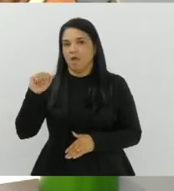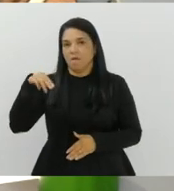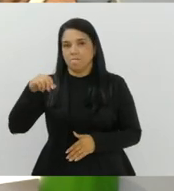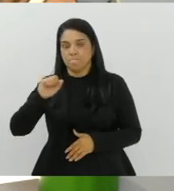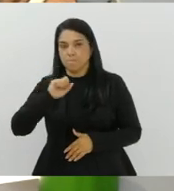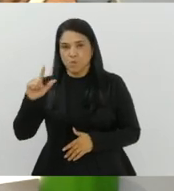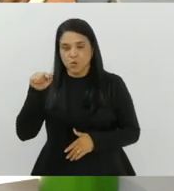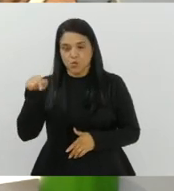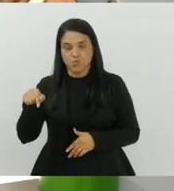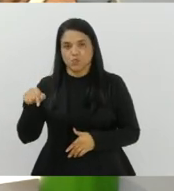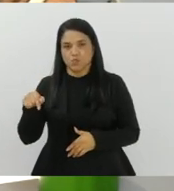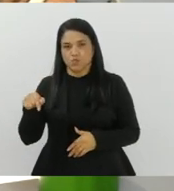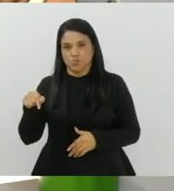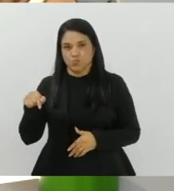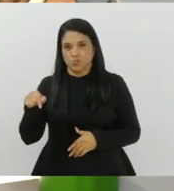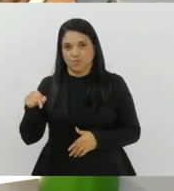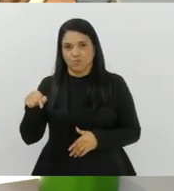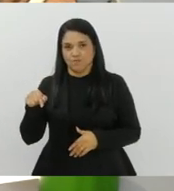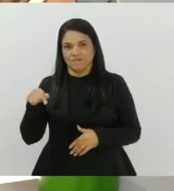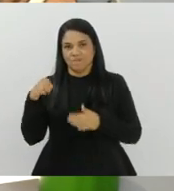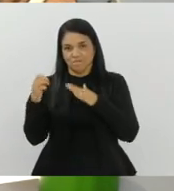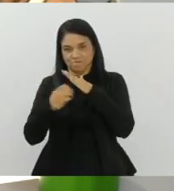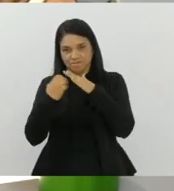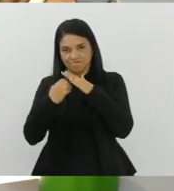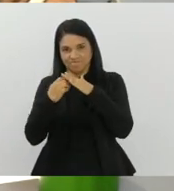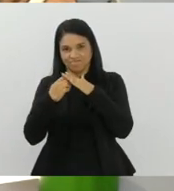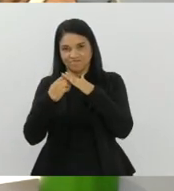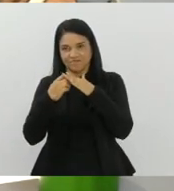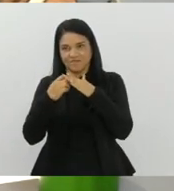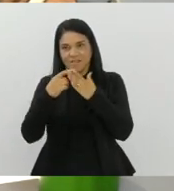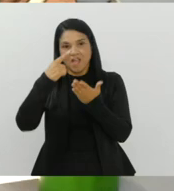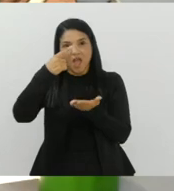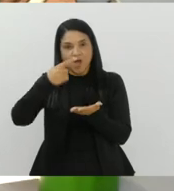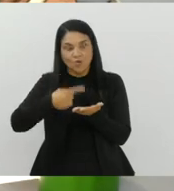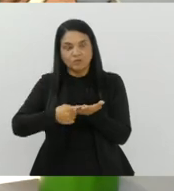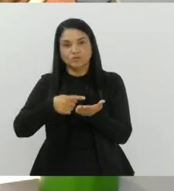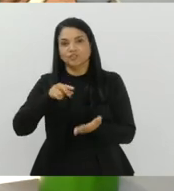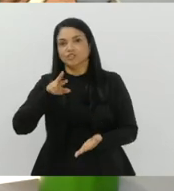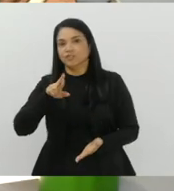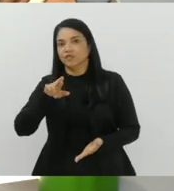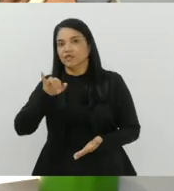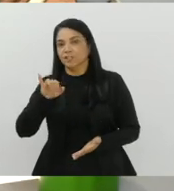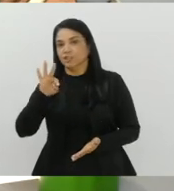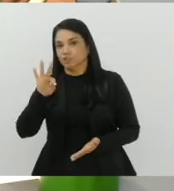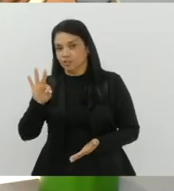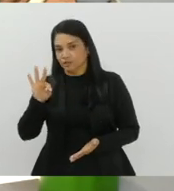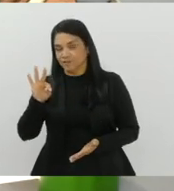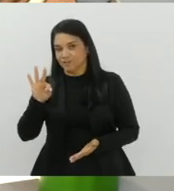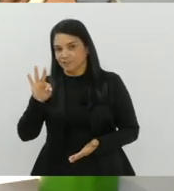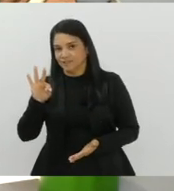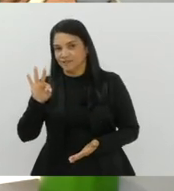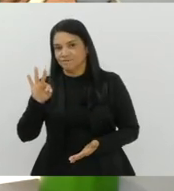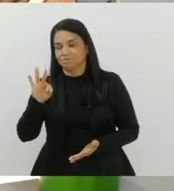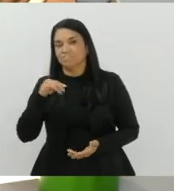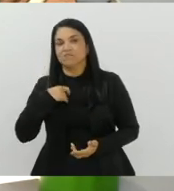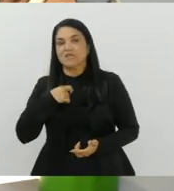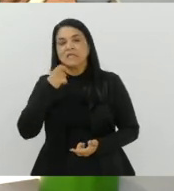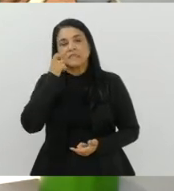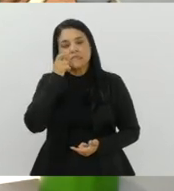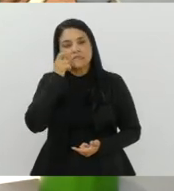essa dita acordo de rede, onde abarcou, eu acho interessante também